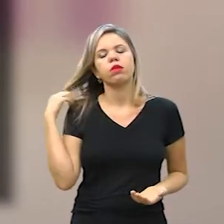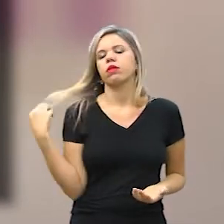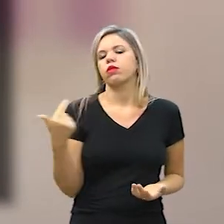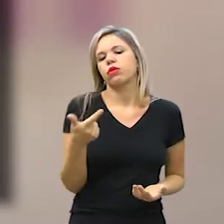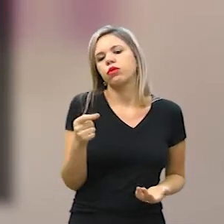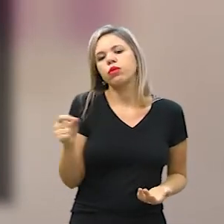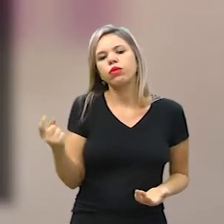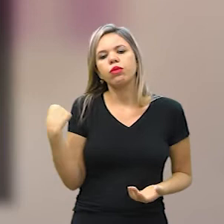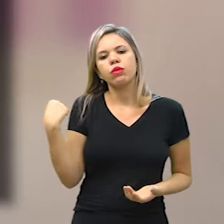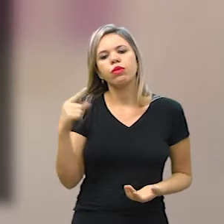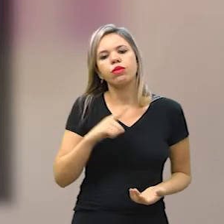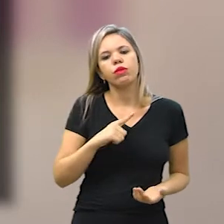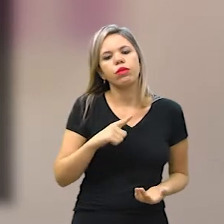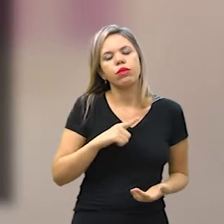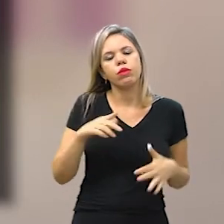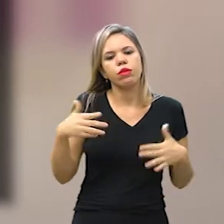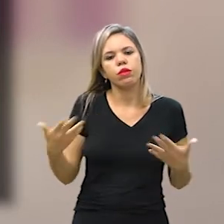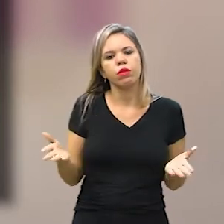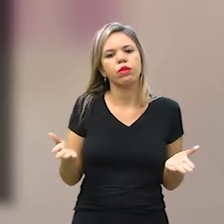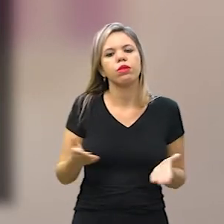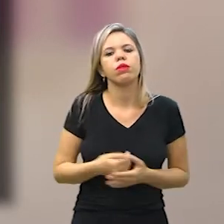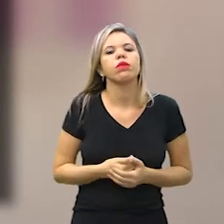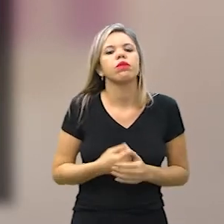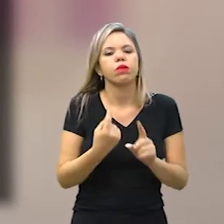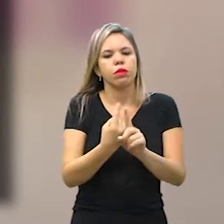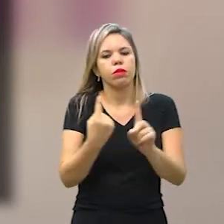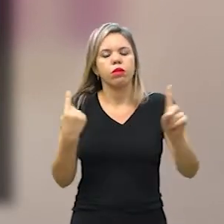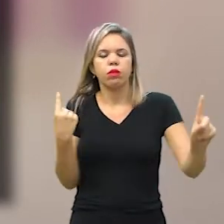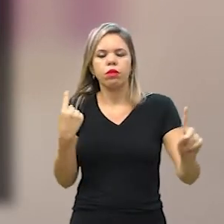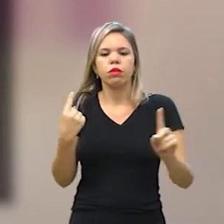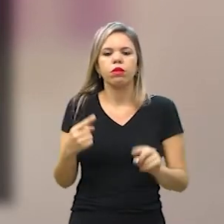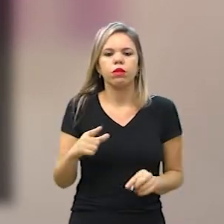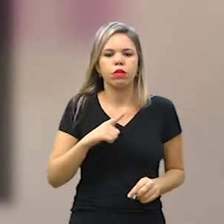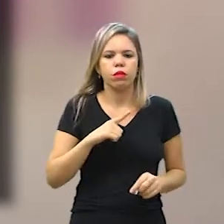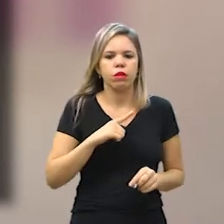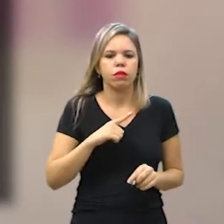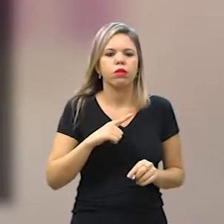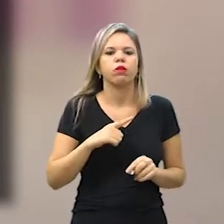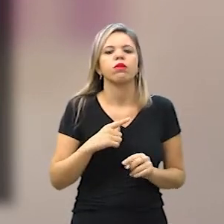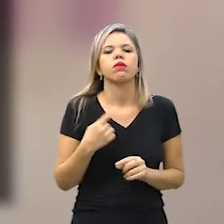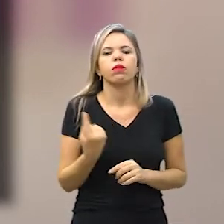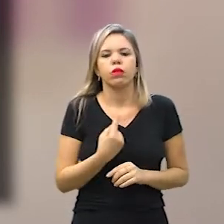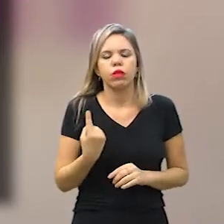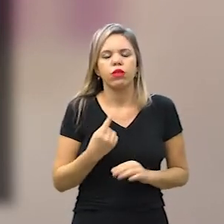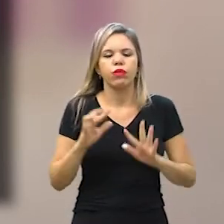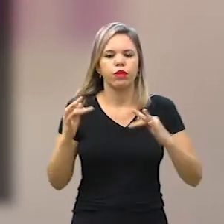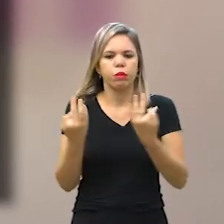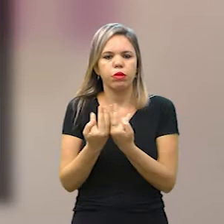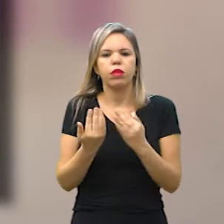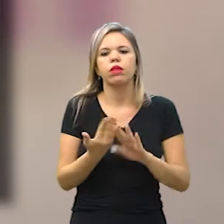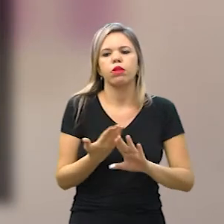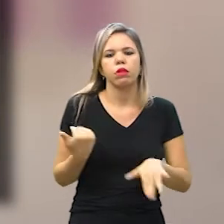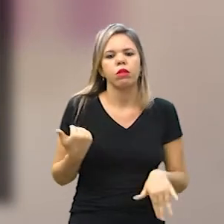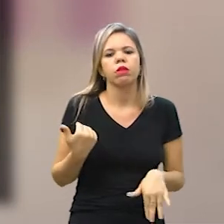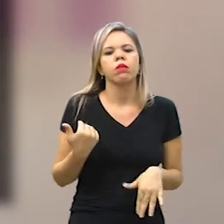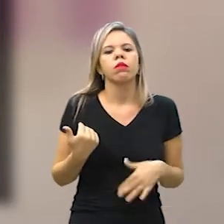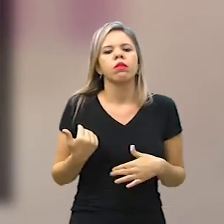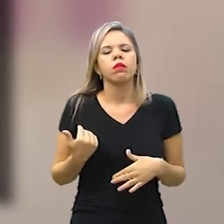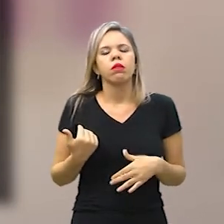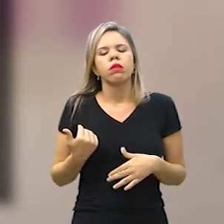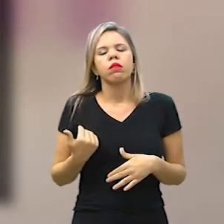em 2020, que nós tivemos, então, o distanciamento social e medidas de isolamento das famílias,